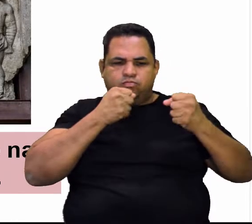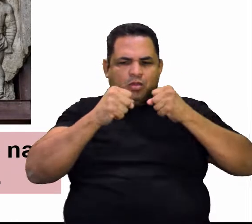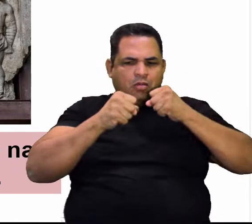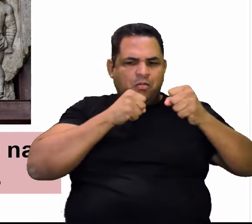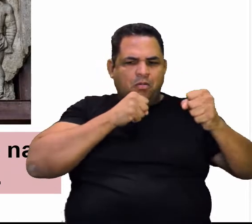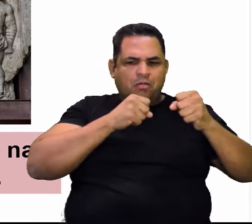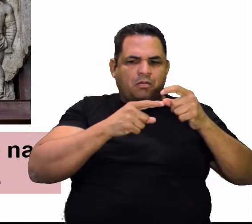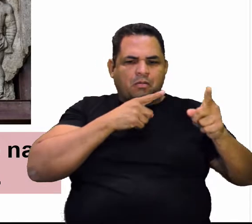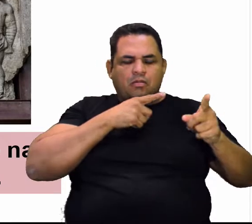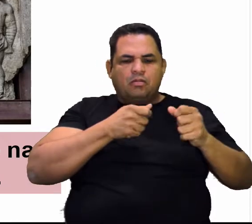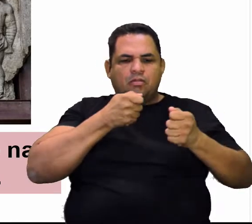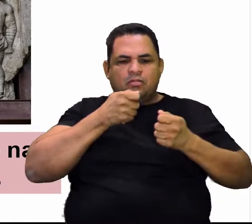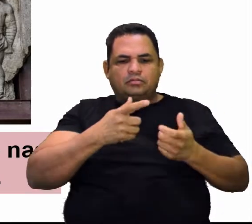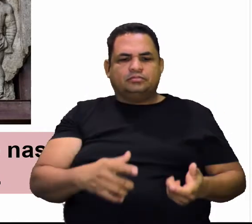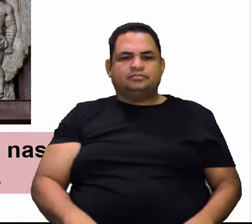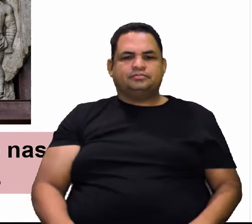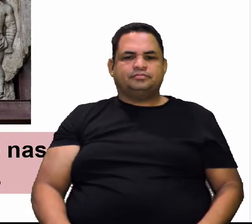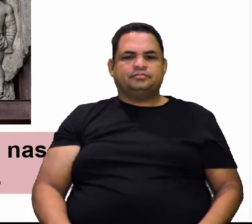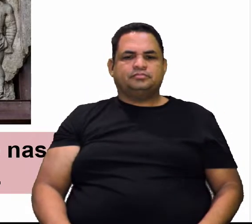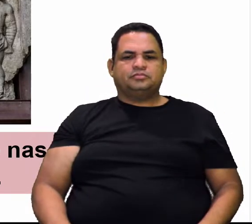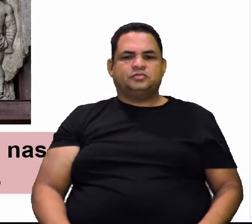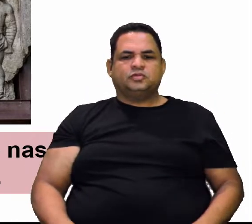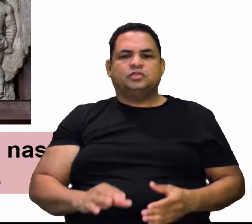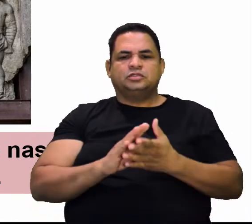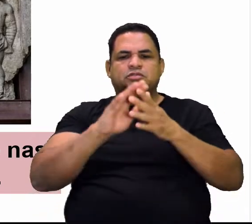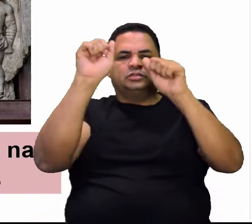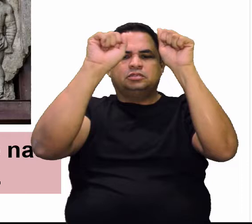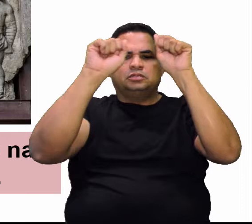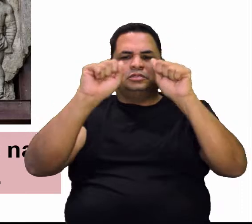aqui essa escultura